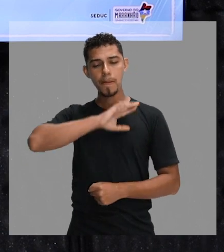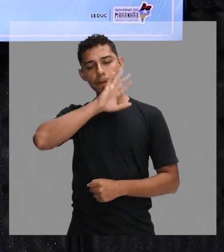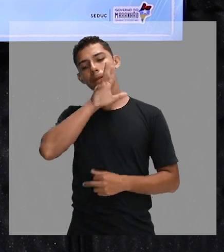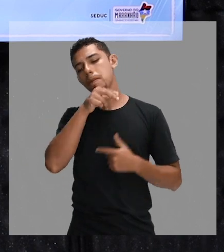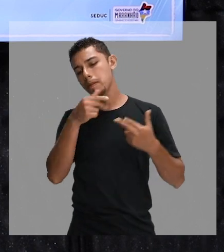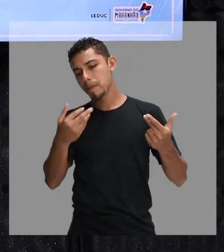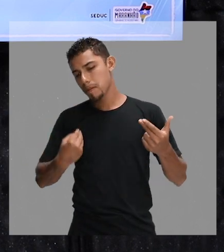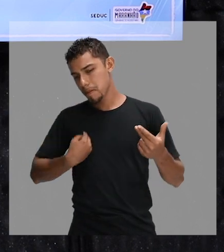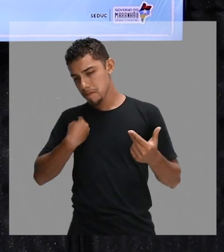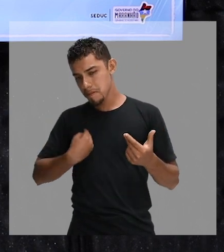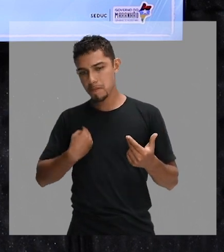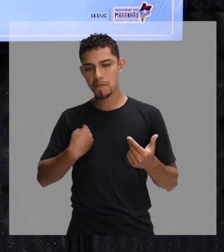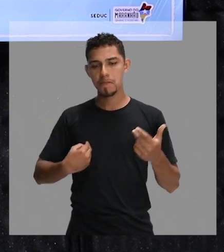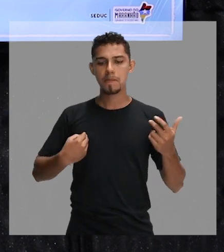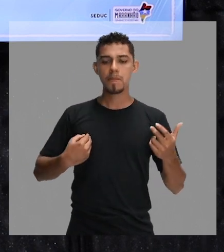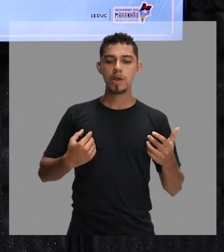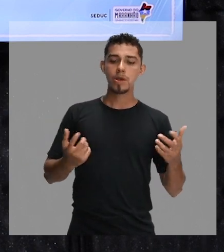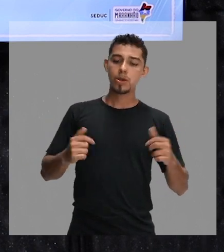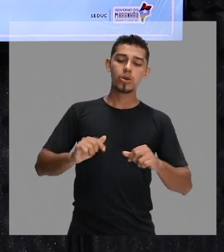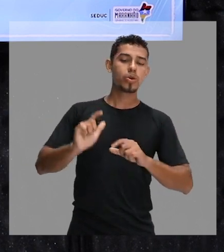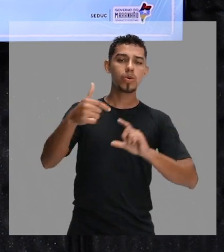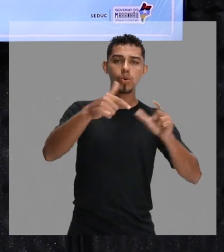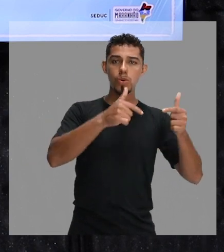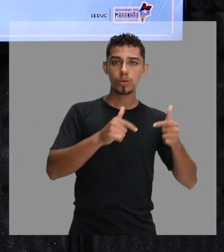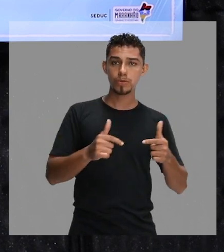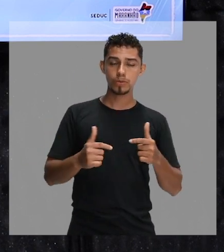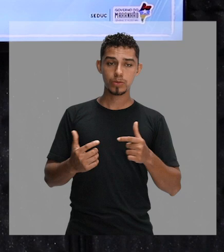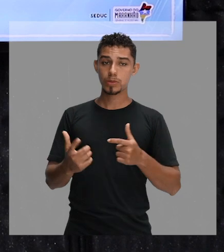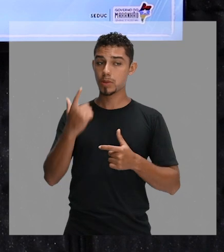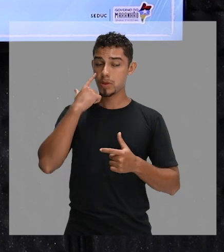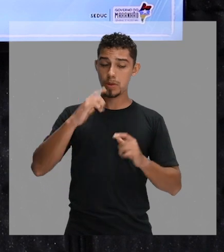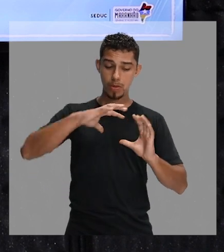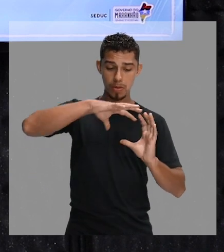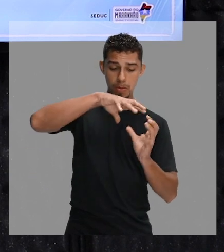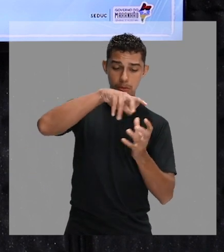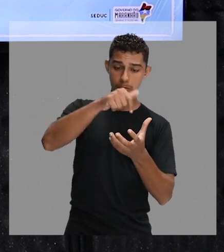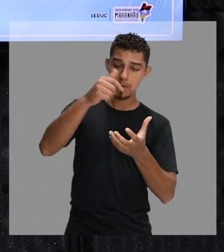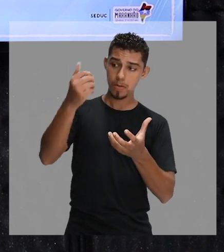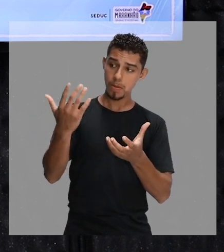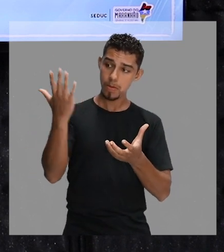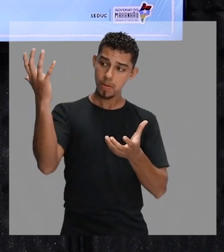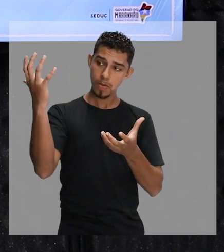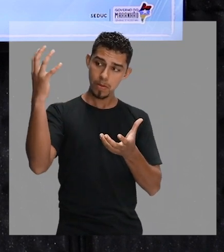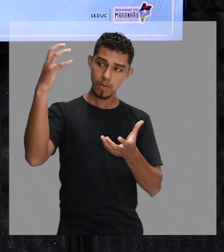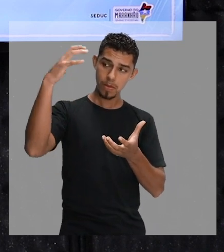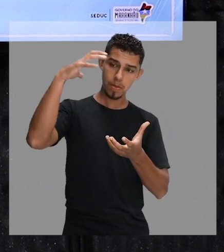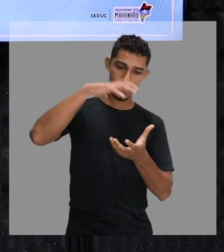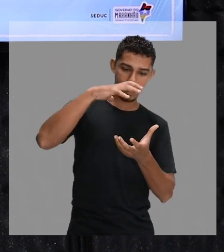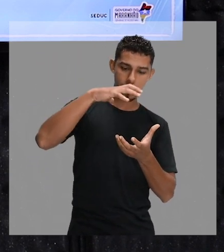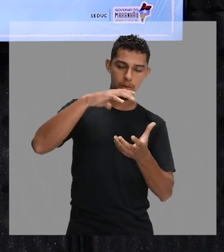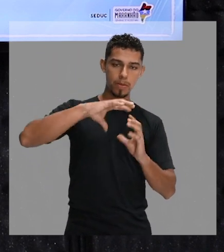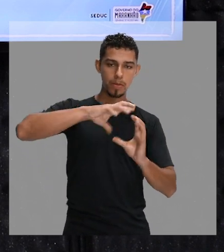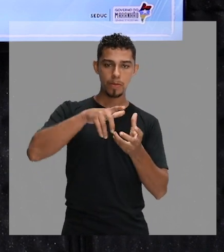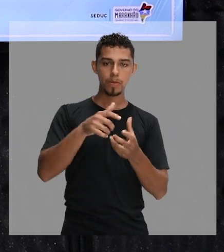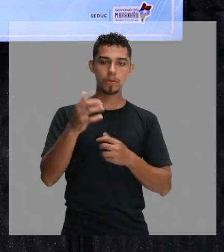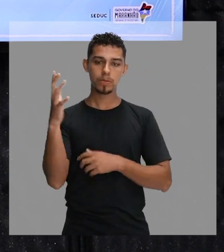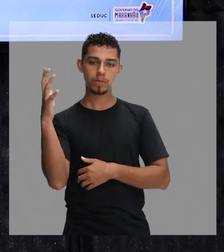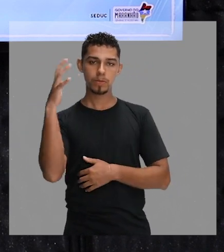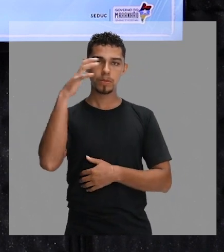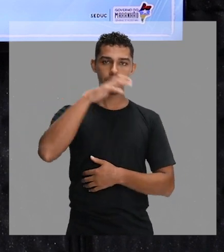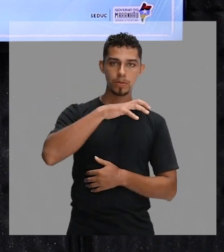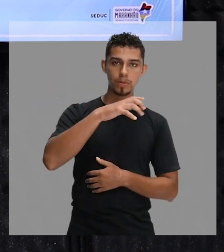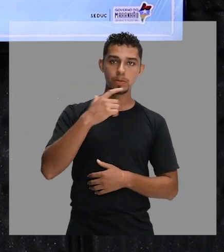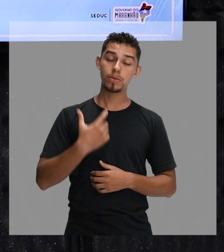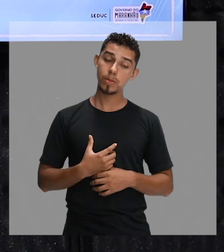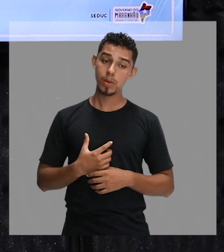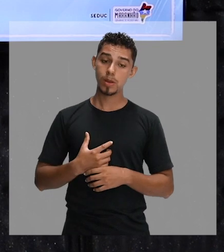Os agentes externos ou exógenos, eles agem de fora sobre a superfície terrestre. Os agentes